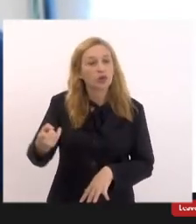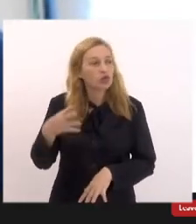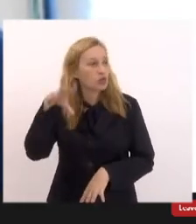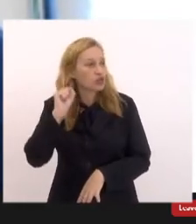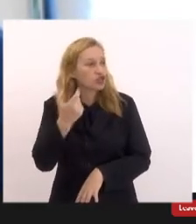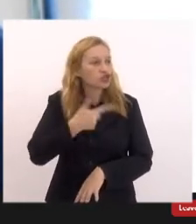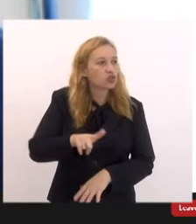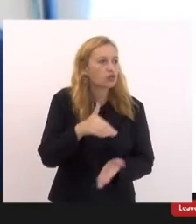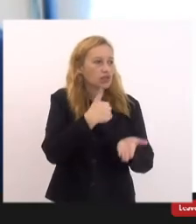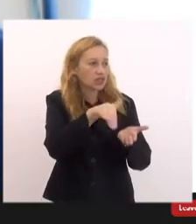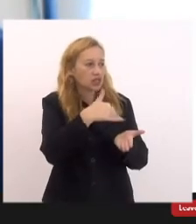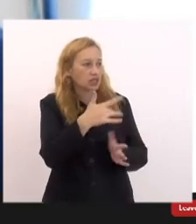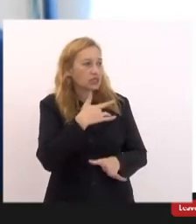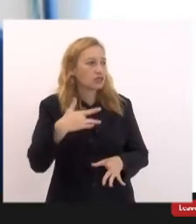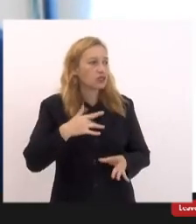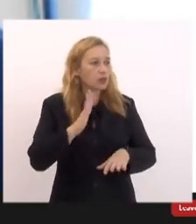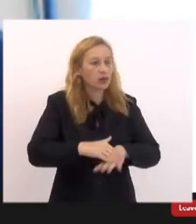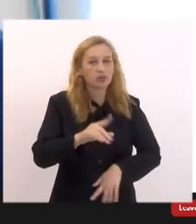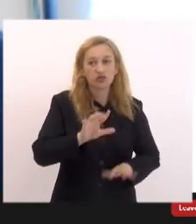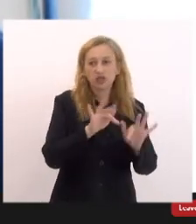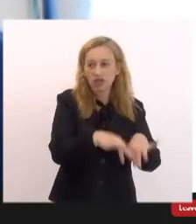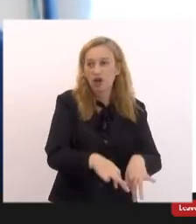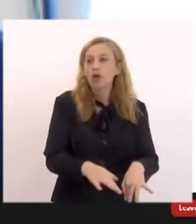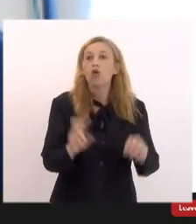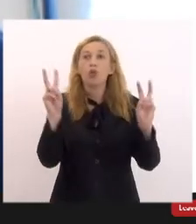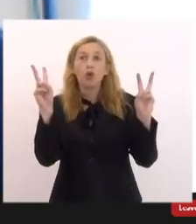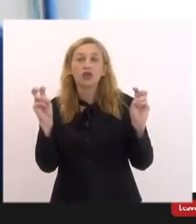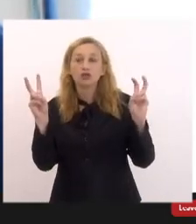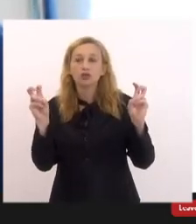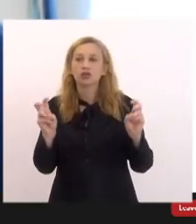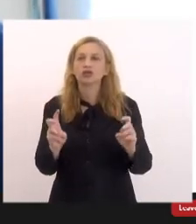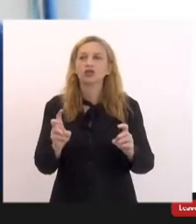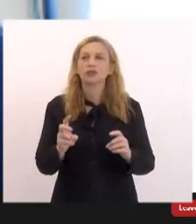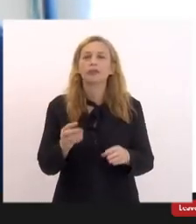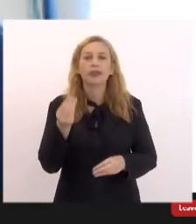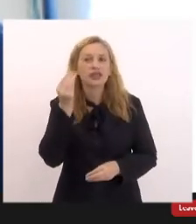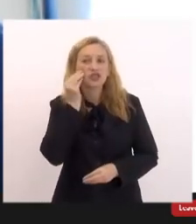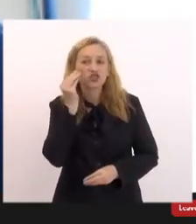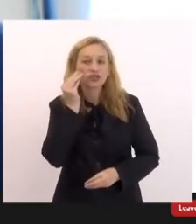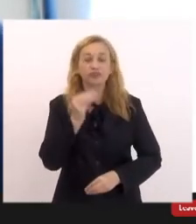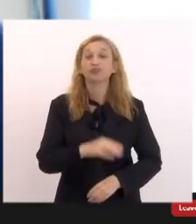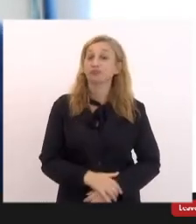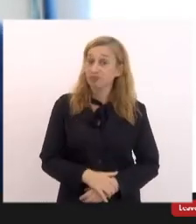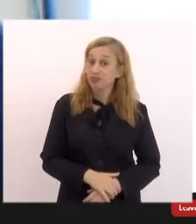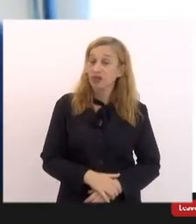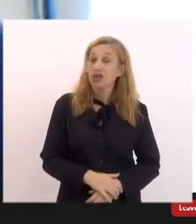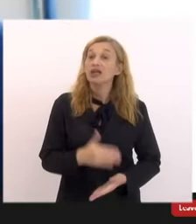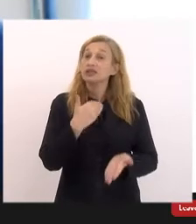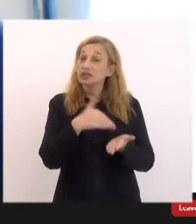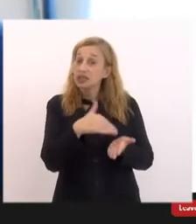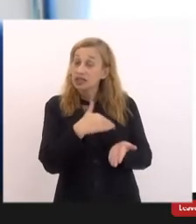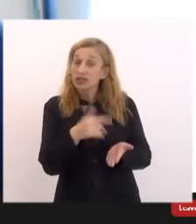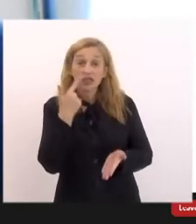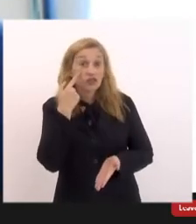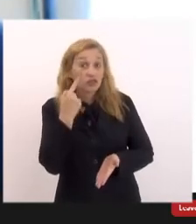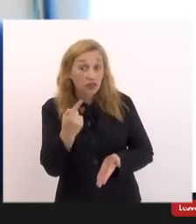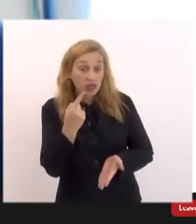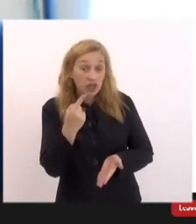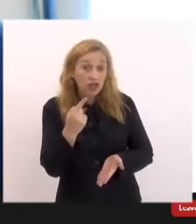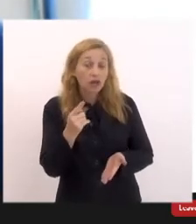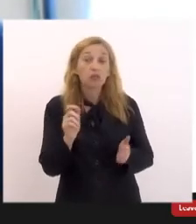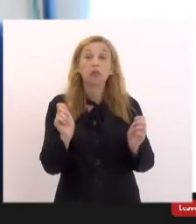a Secretaria de Saúde, mais para o final, também a questão da testagem, né? Se a Secretaria vê